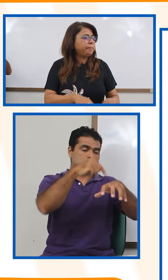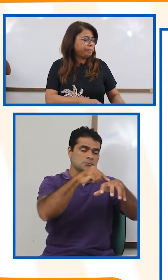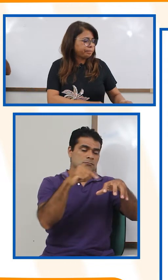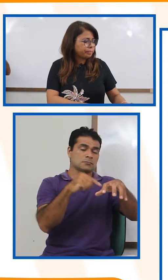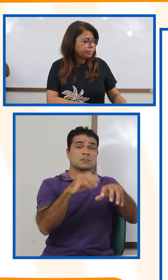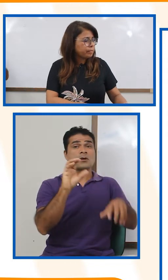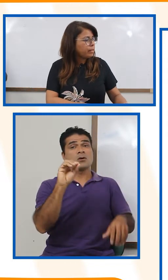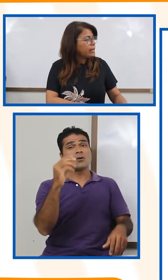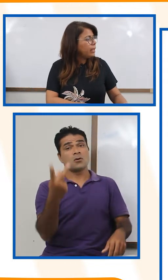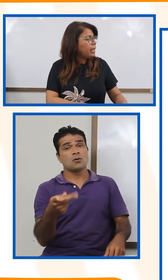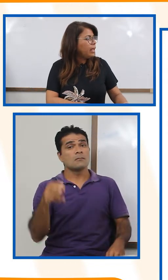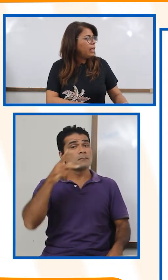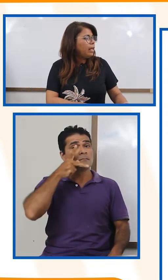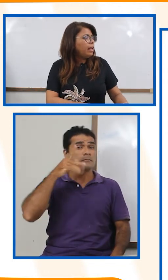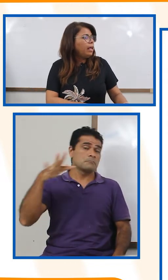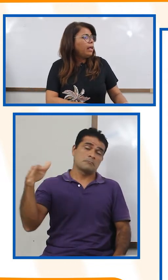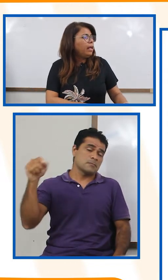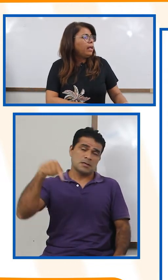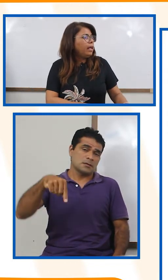tá?